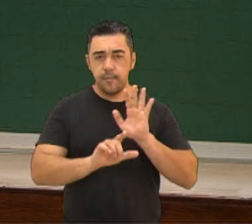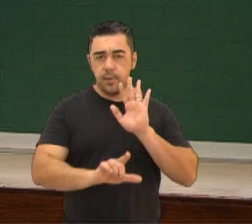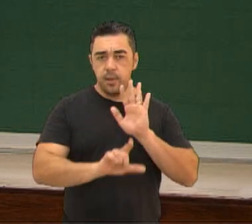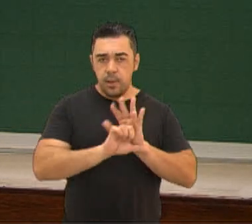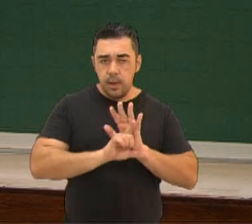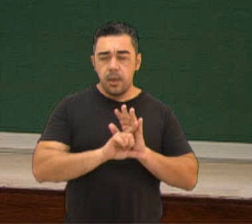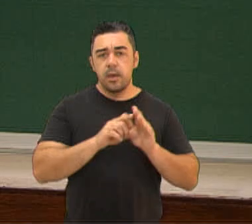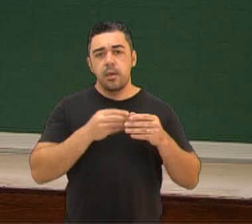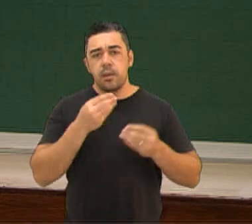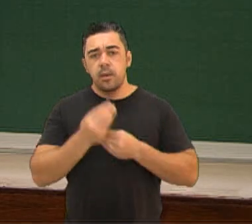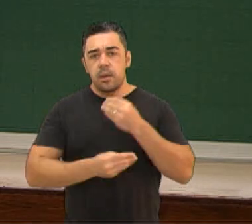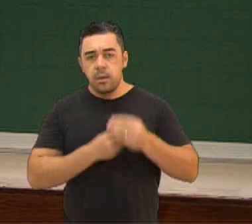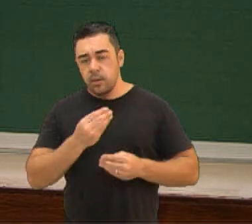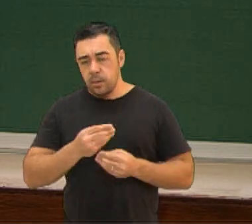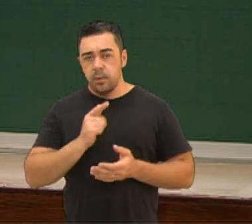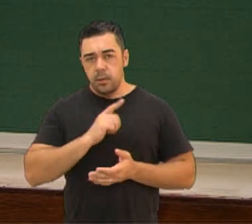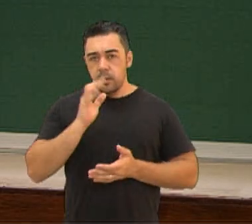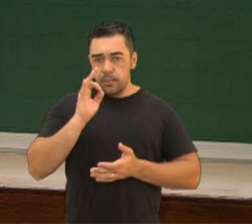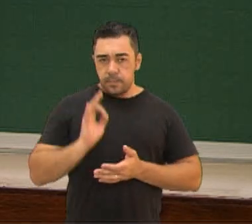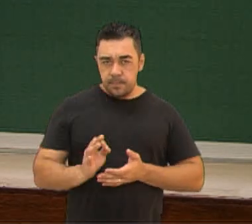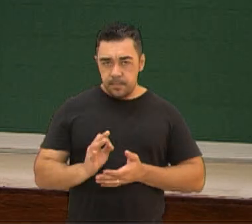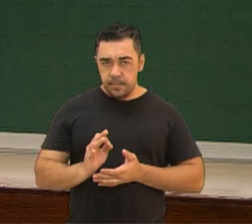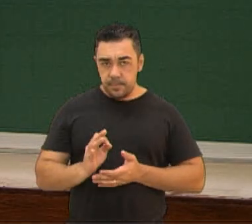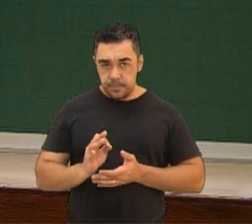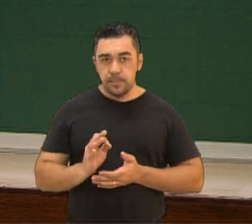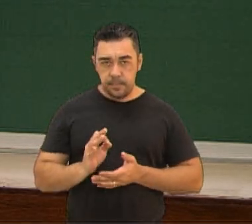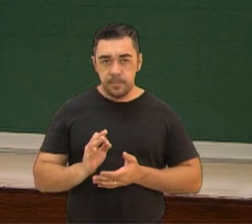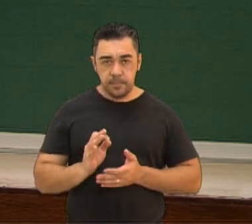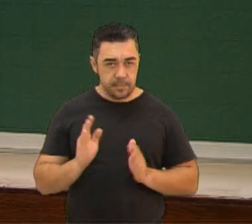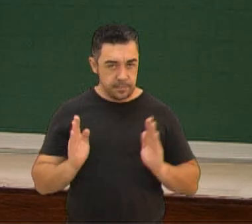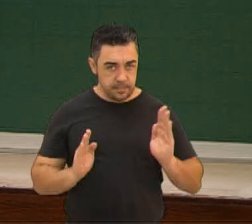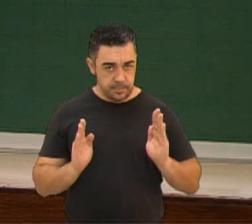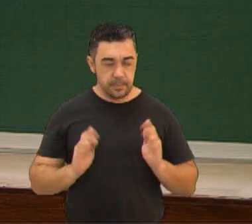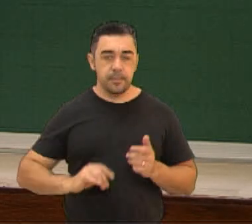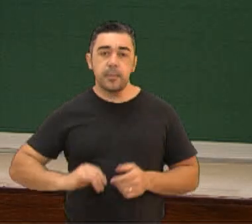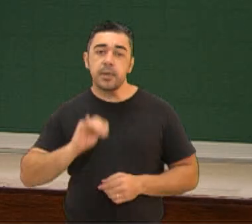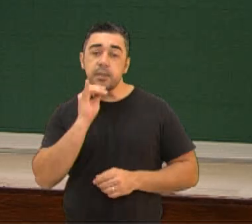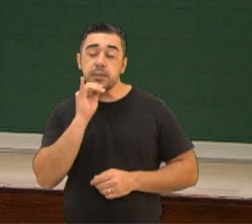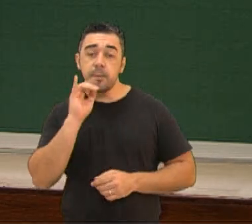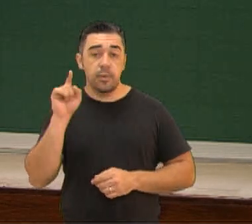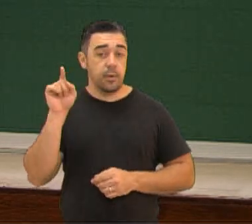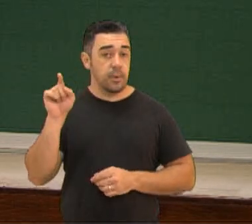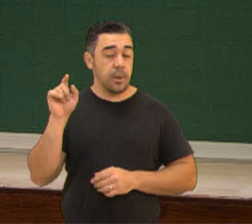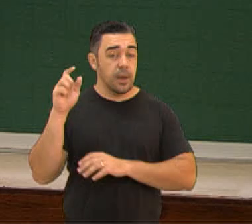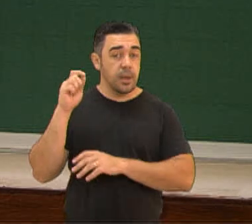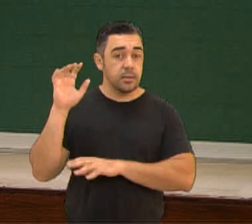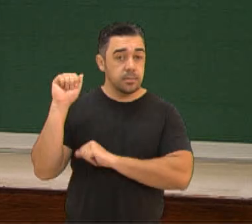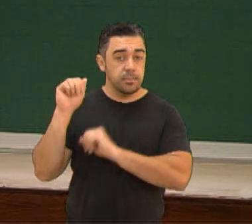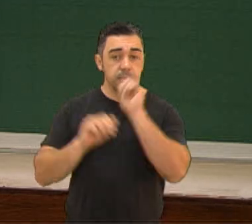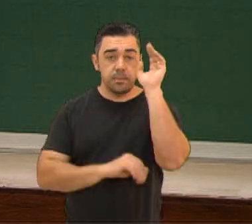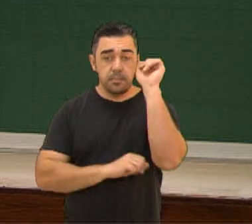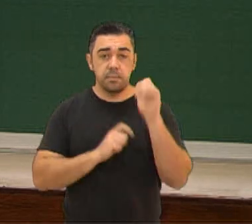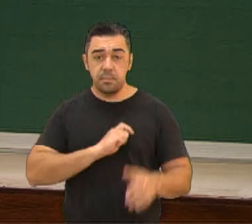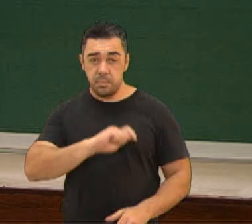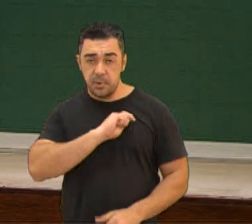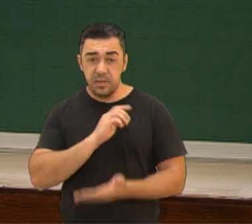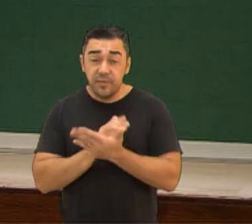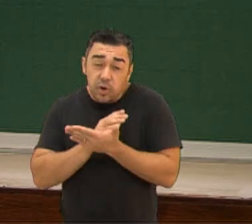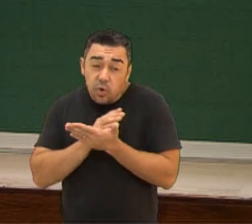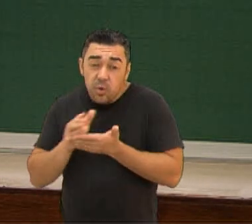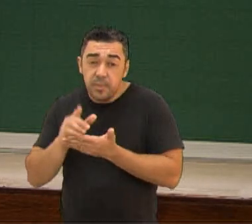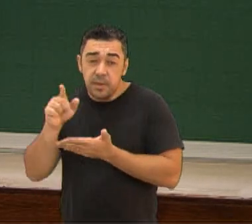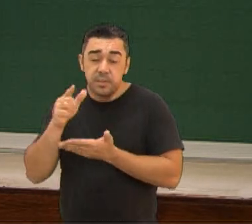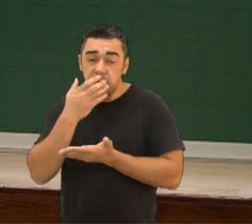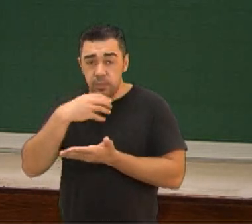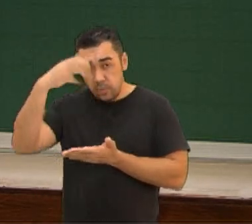legais, estava tudo bem centrado nesse momento. A Espanha, por exemplo, ainda estava iniciando uma centralização